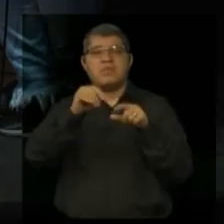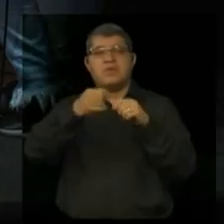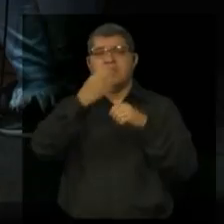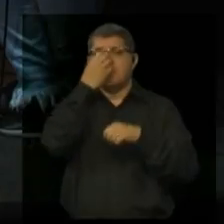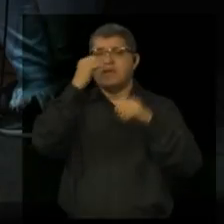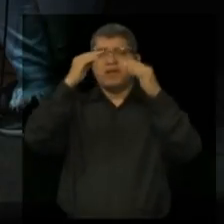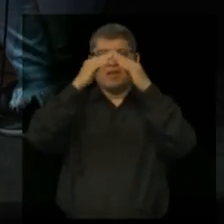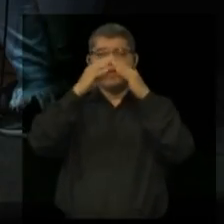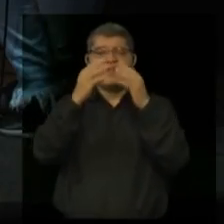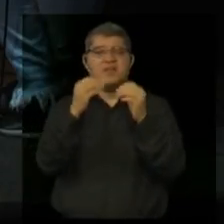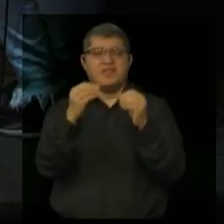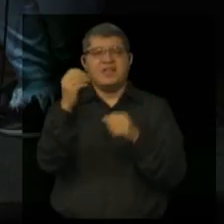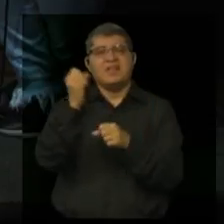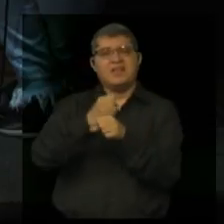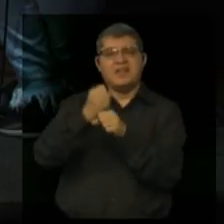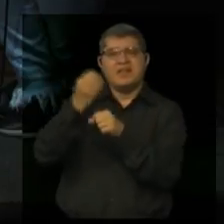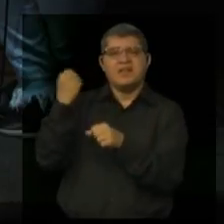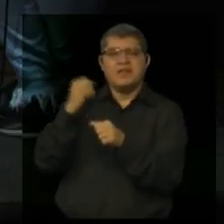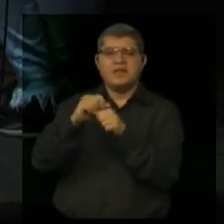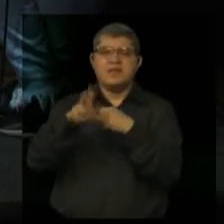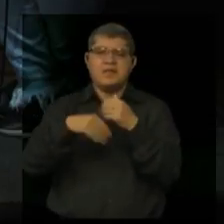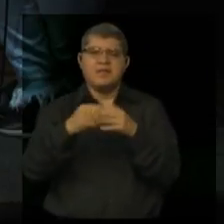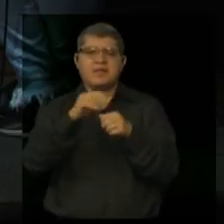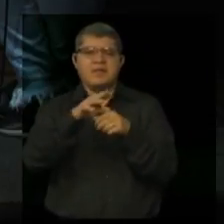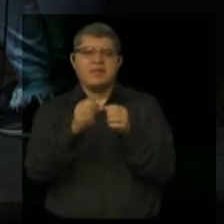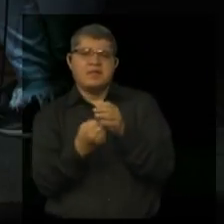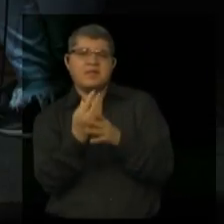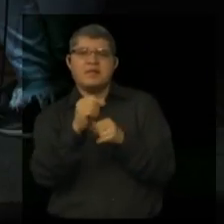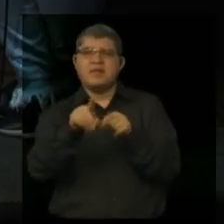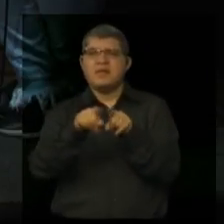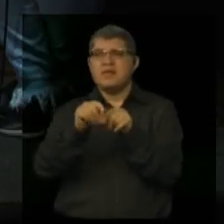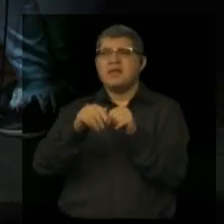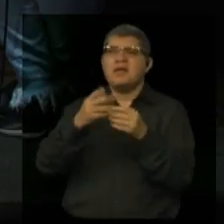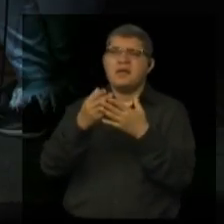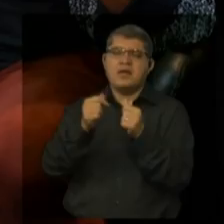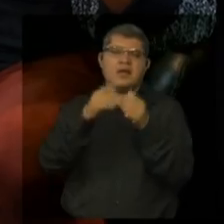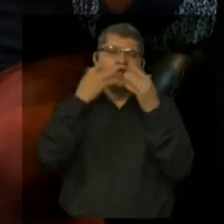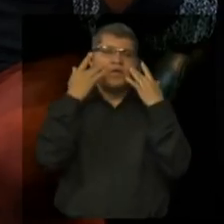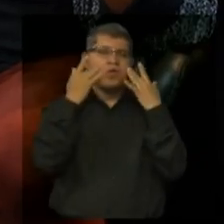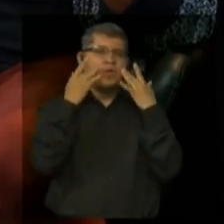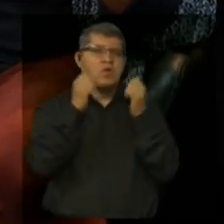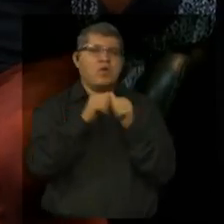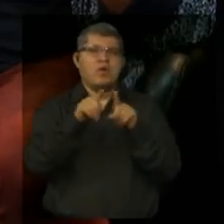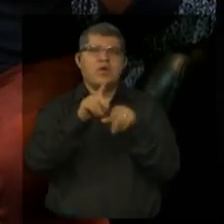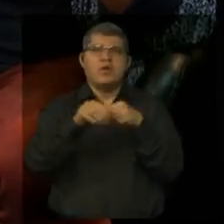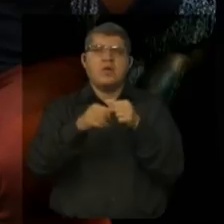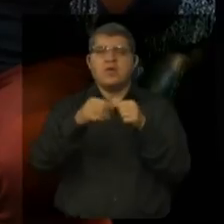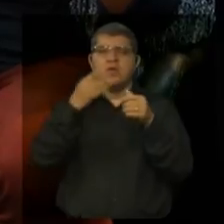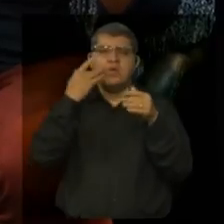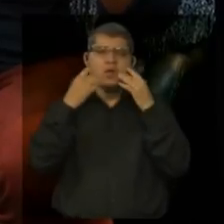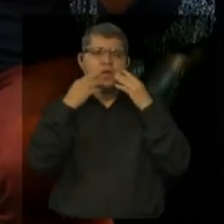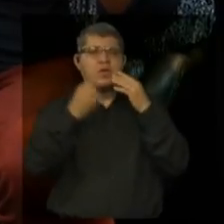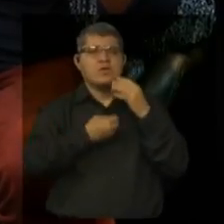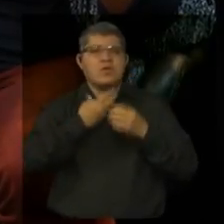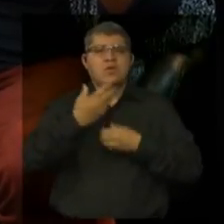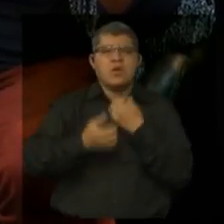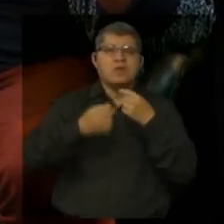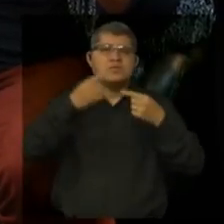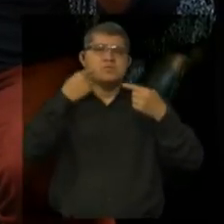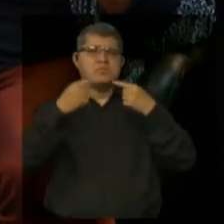por muitos anos. Então eu fui criado nessa influência, né, artística, não só do teatro, da poesia, mas também